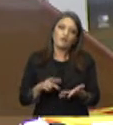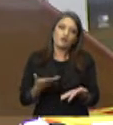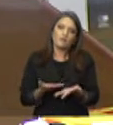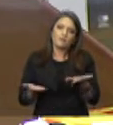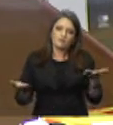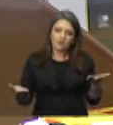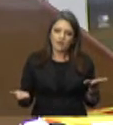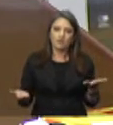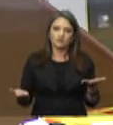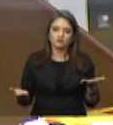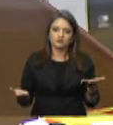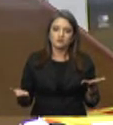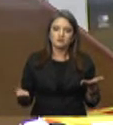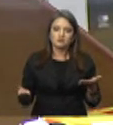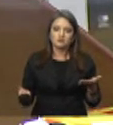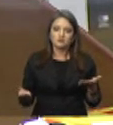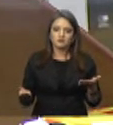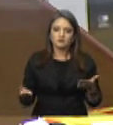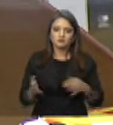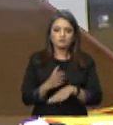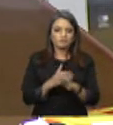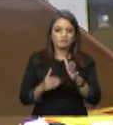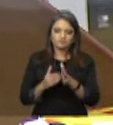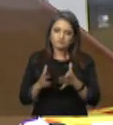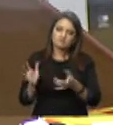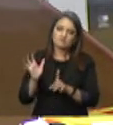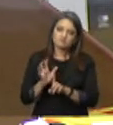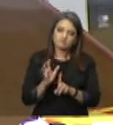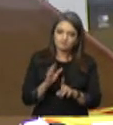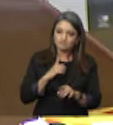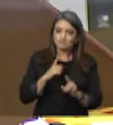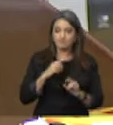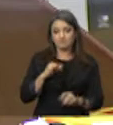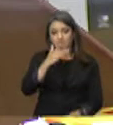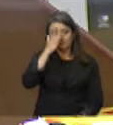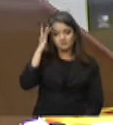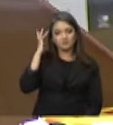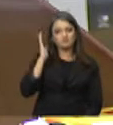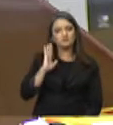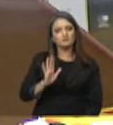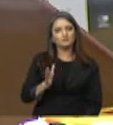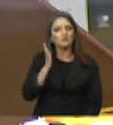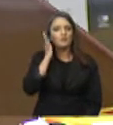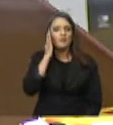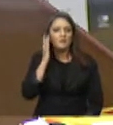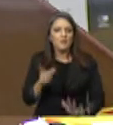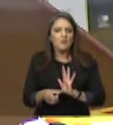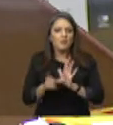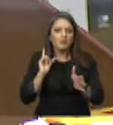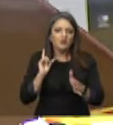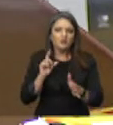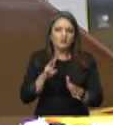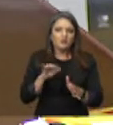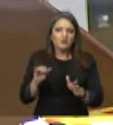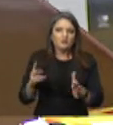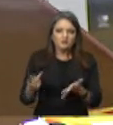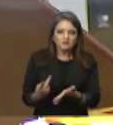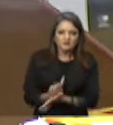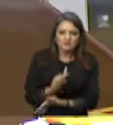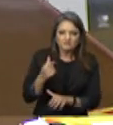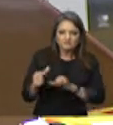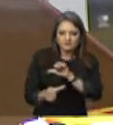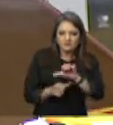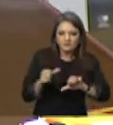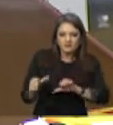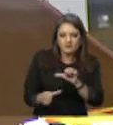perderia abro "todo o seu atributo integrativo caso a gente de antemão já tivesse conhecimento de que caçada a situação